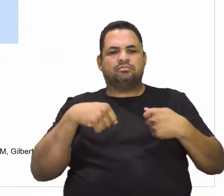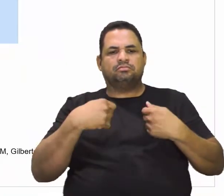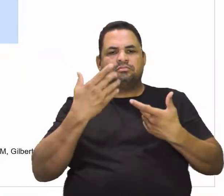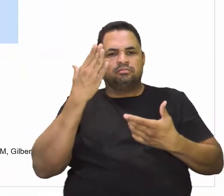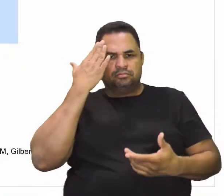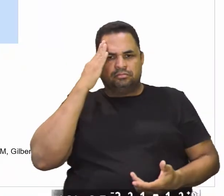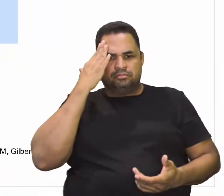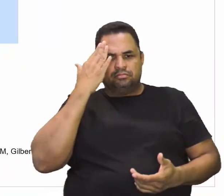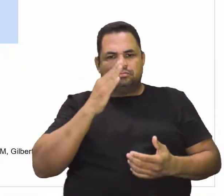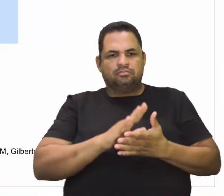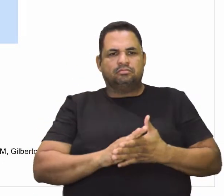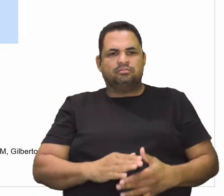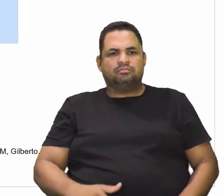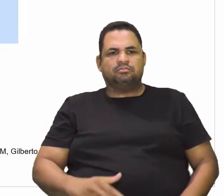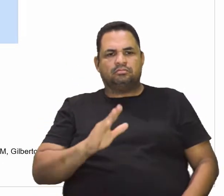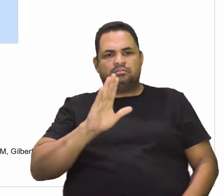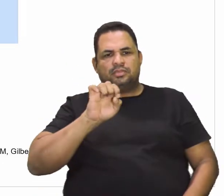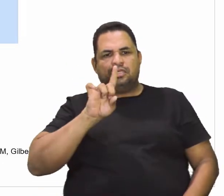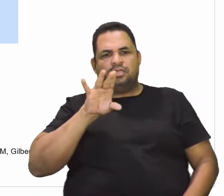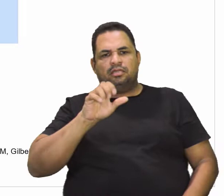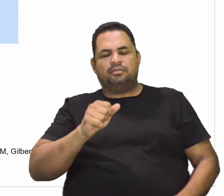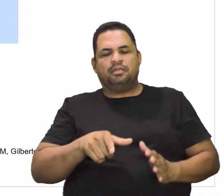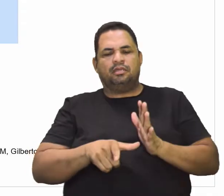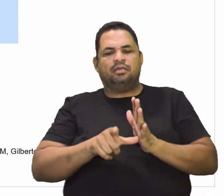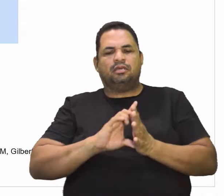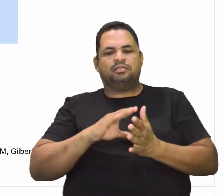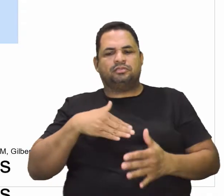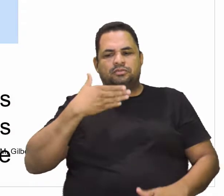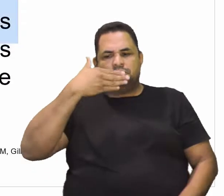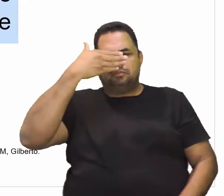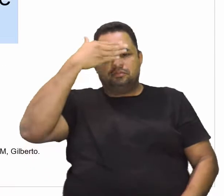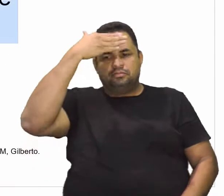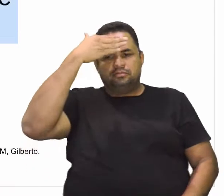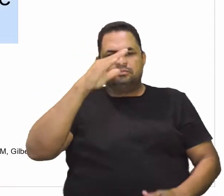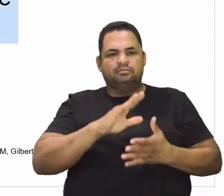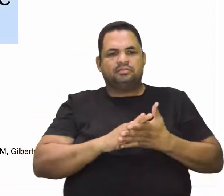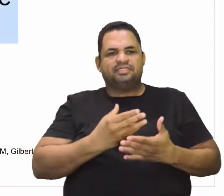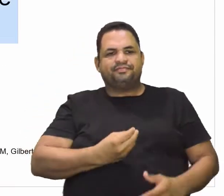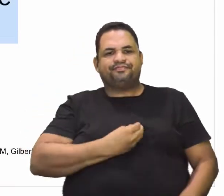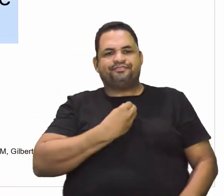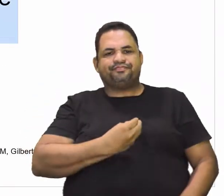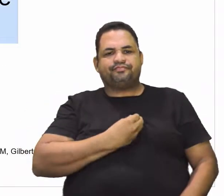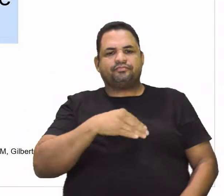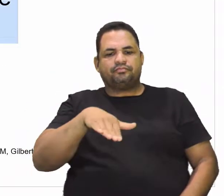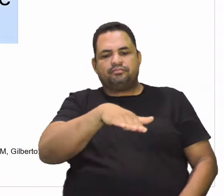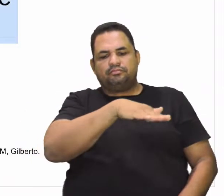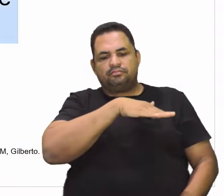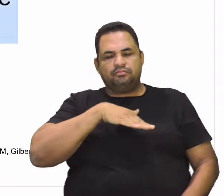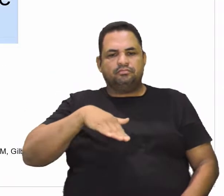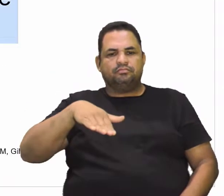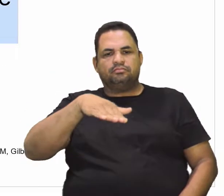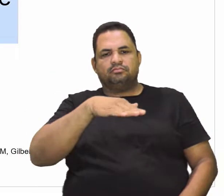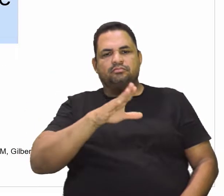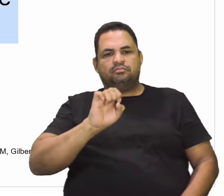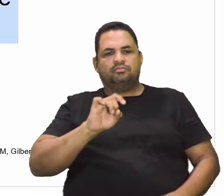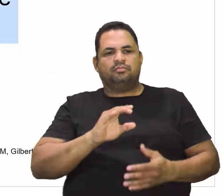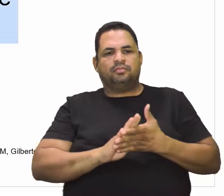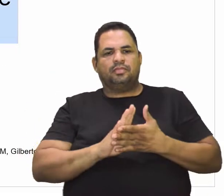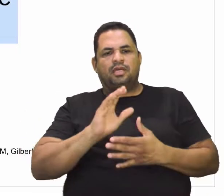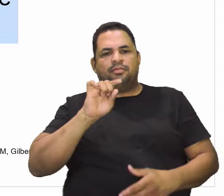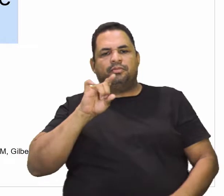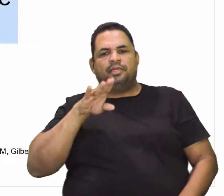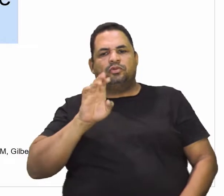essa Arábia pré-islâmica. Vivia na Península Arábica os árabes